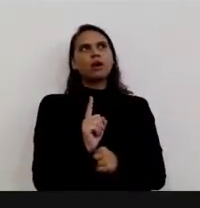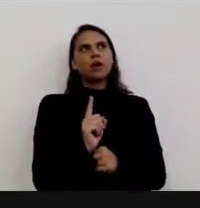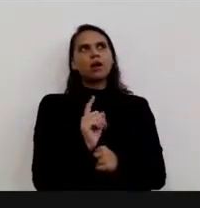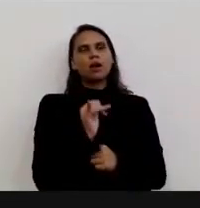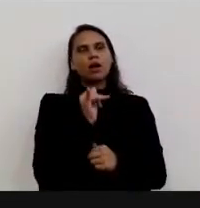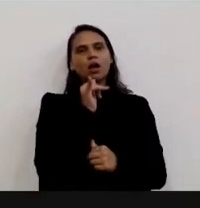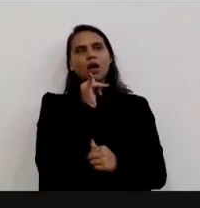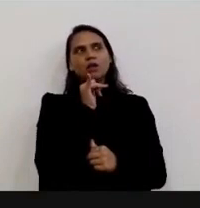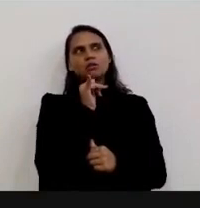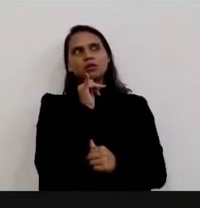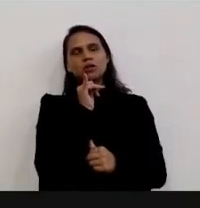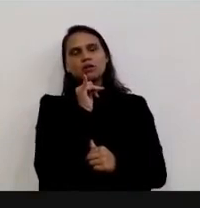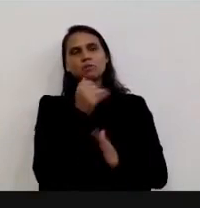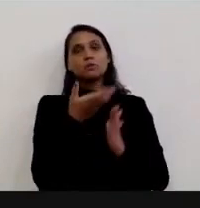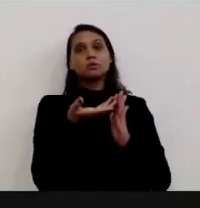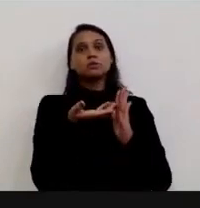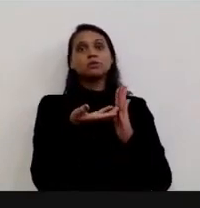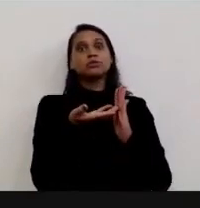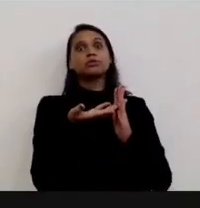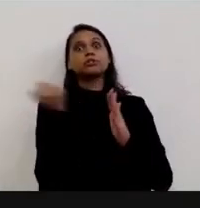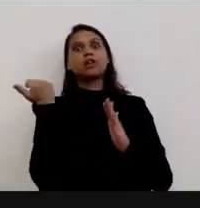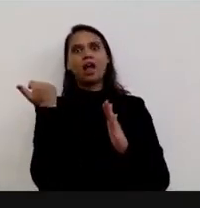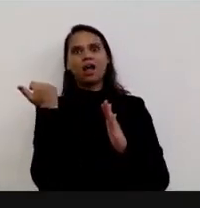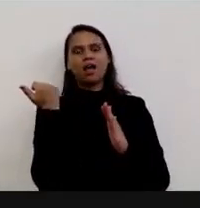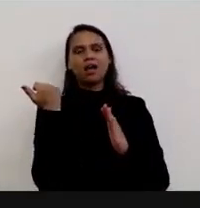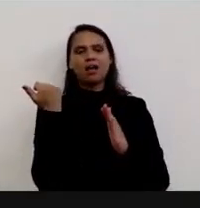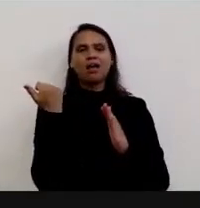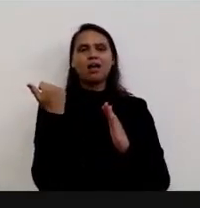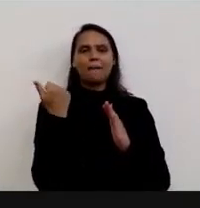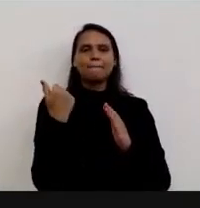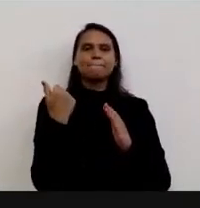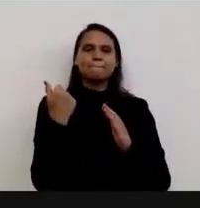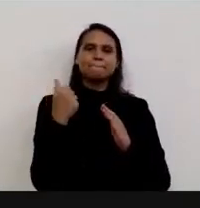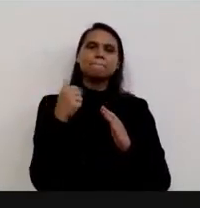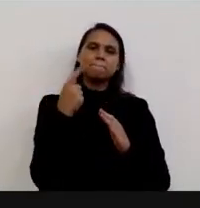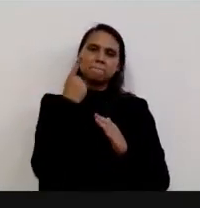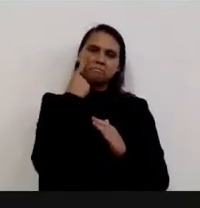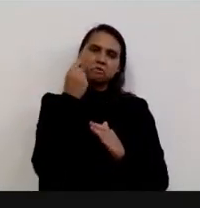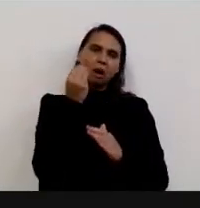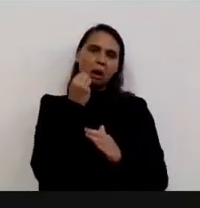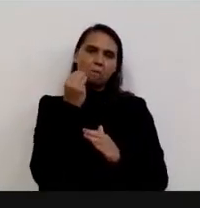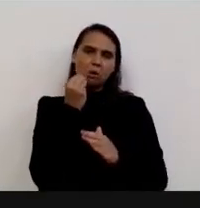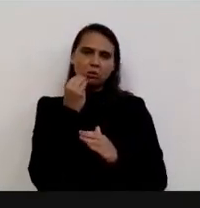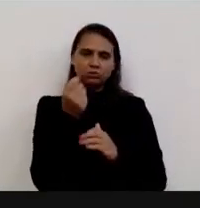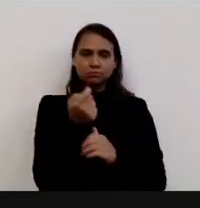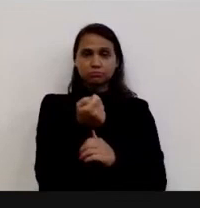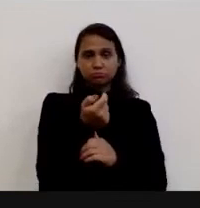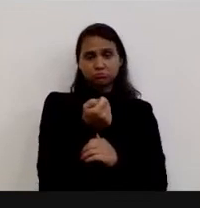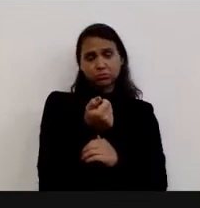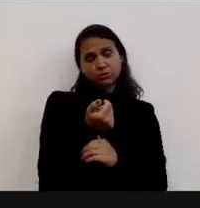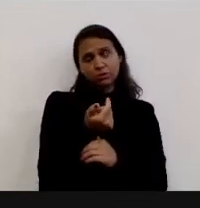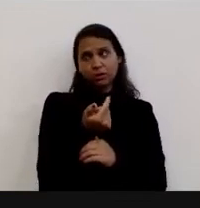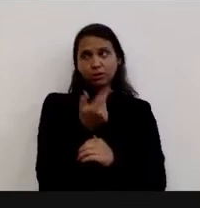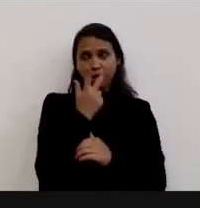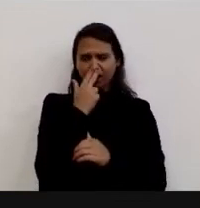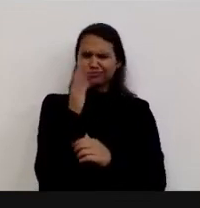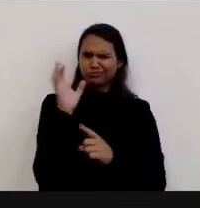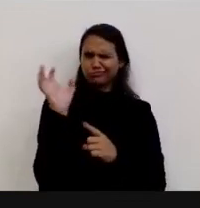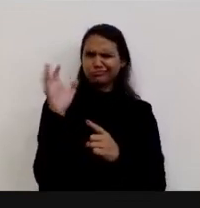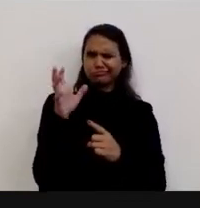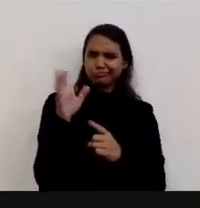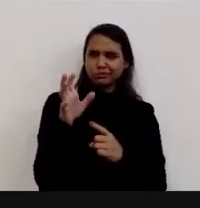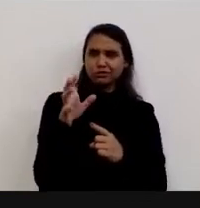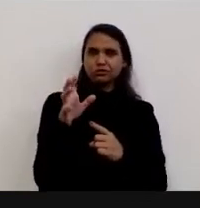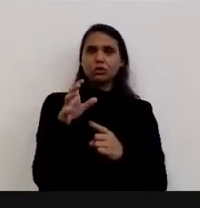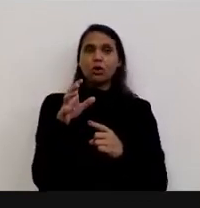percebeu realmente uma diferença significativa entre sessões e reuniões, apesar da amostra ser pequena, né, também isso influenciou. A gente identificou